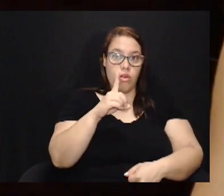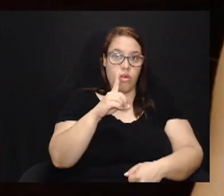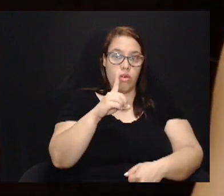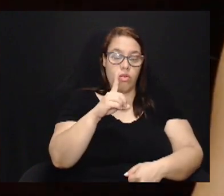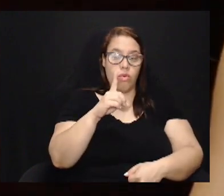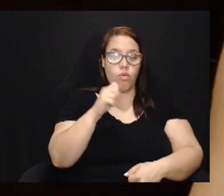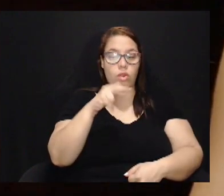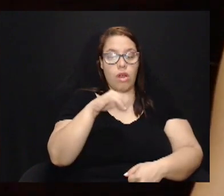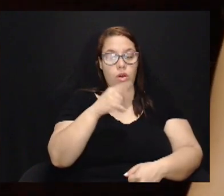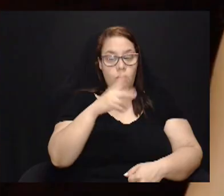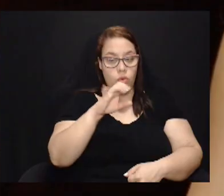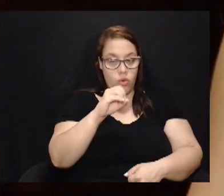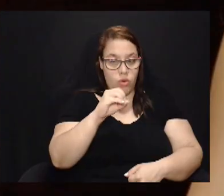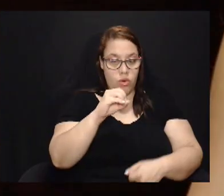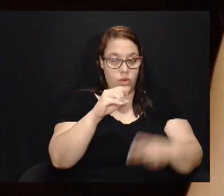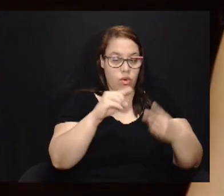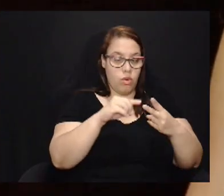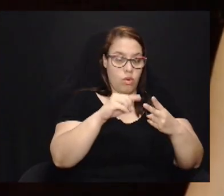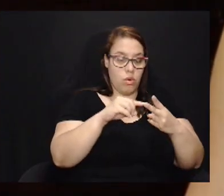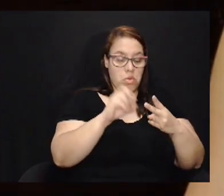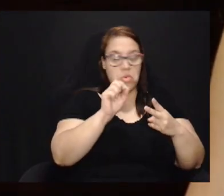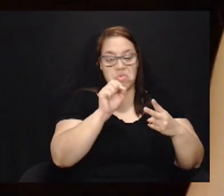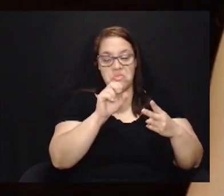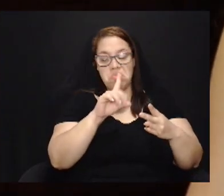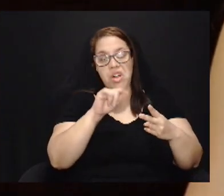ele é menos processado do que